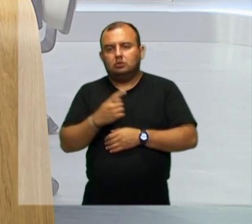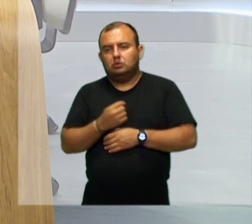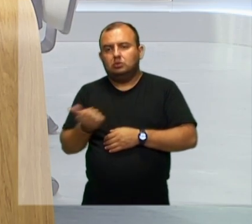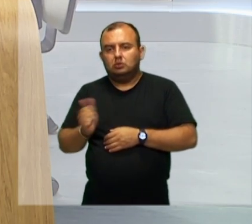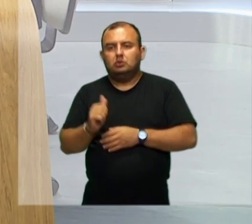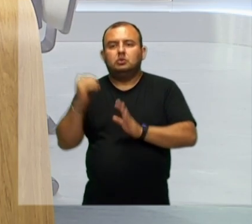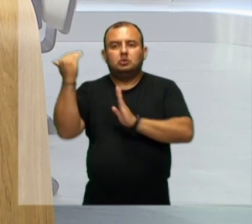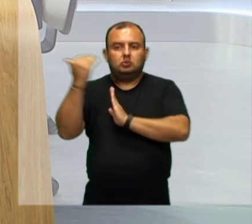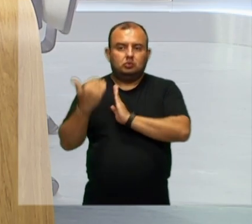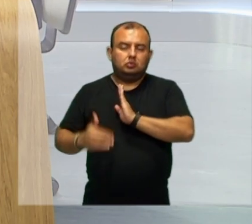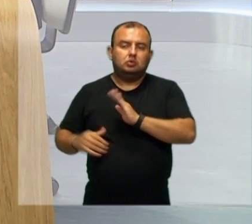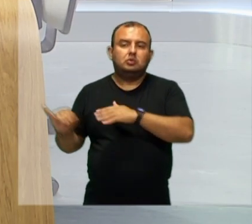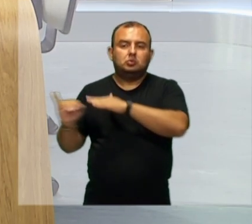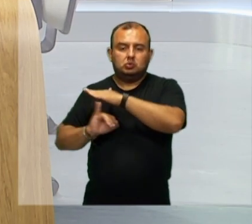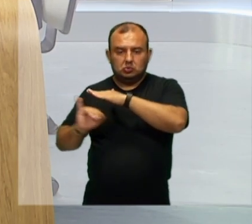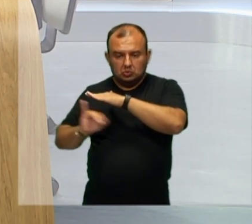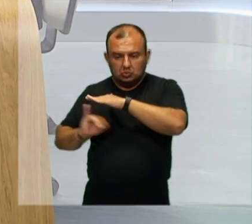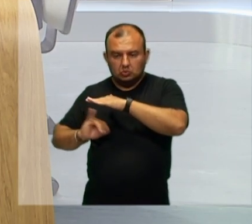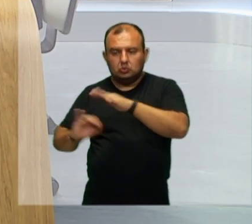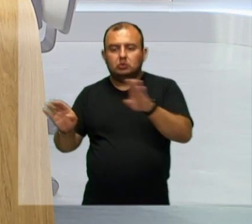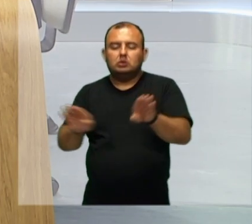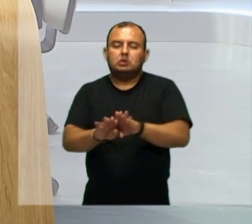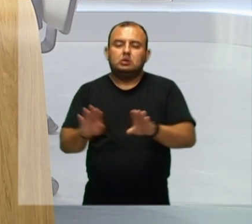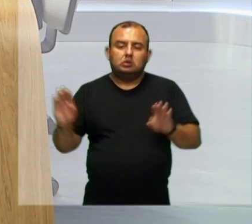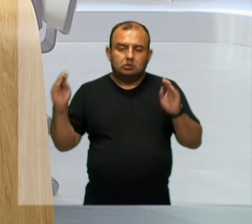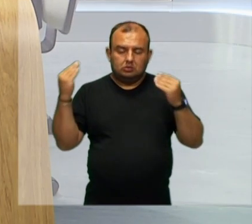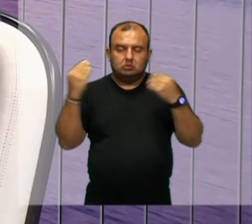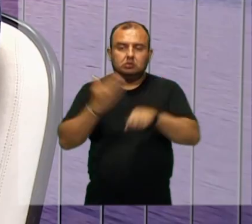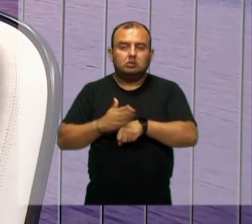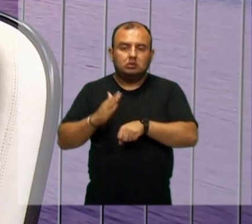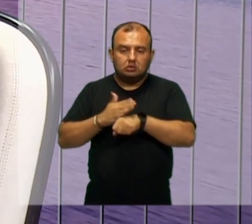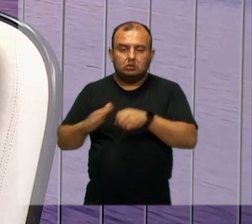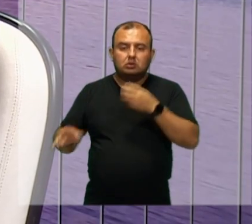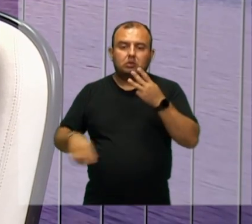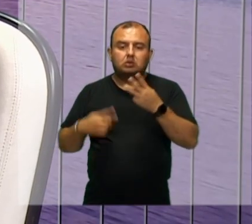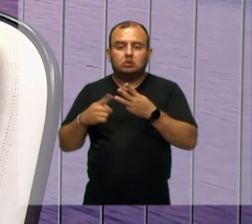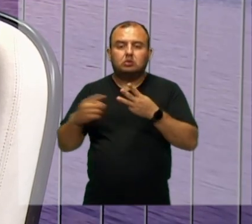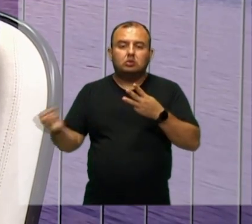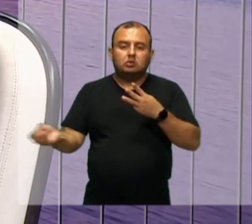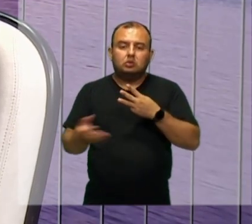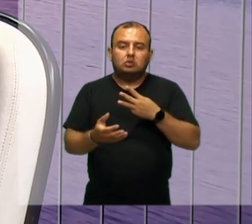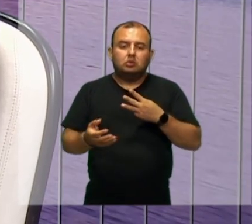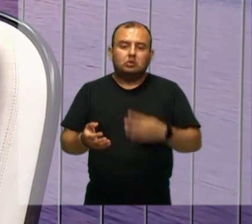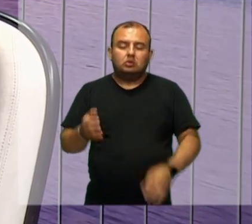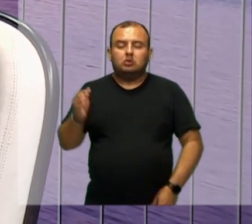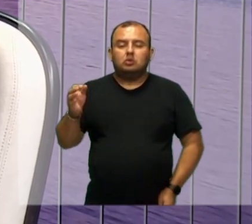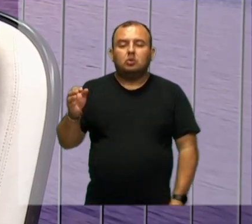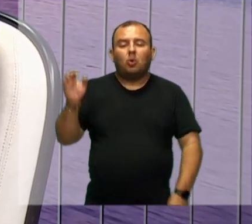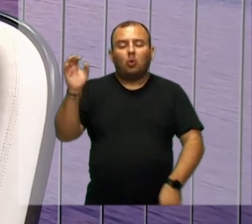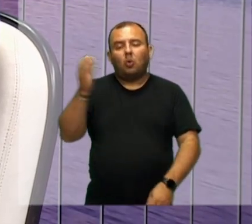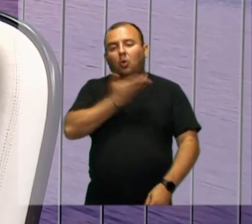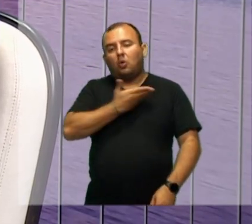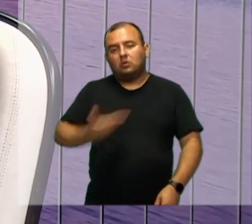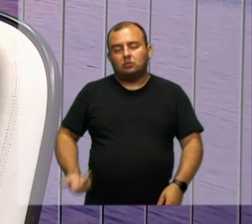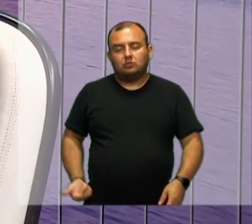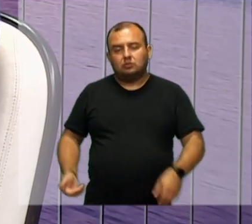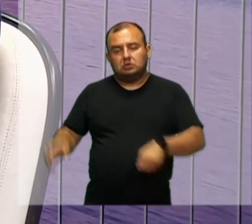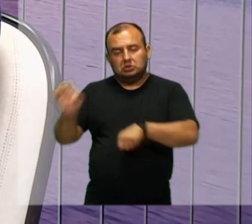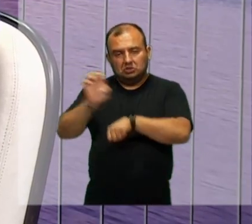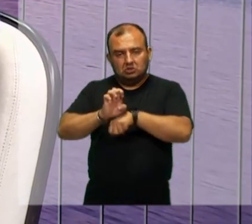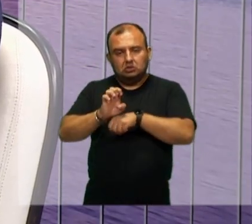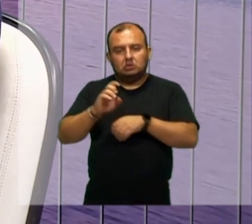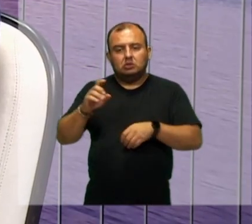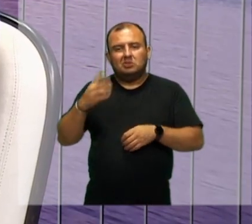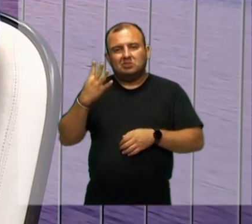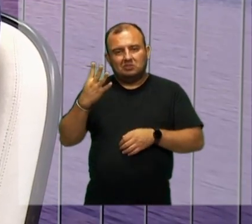programa também institucional colocado em prática, e recentemente também o governo estadual, nos últimos 4 ou 5